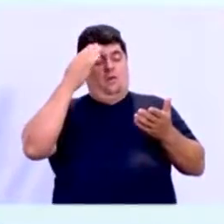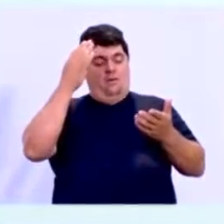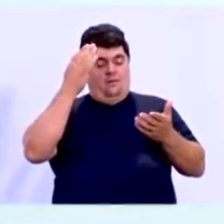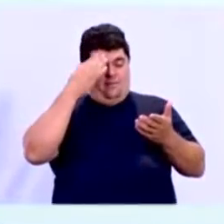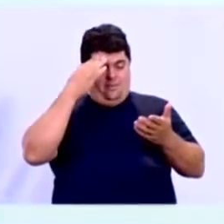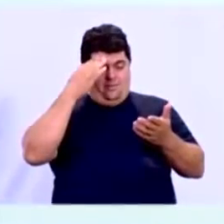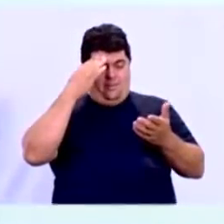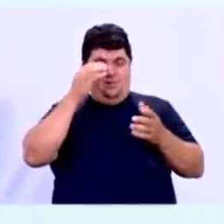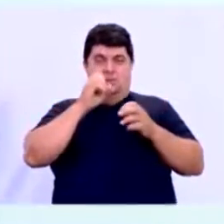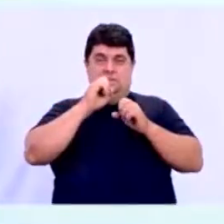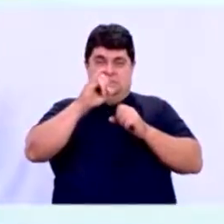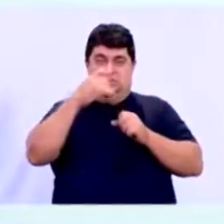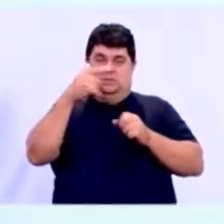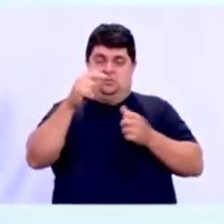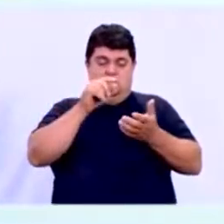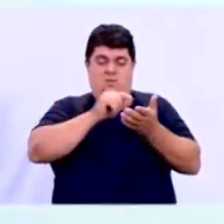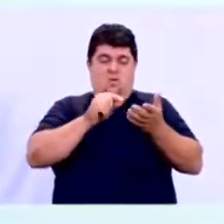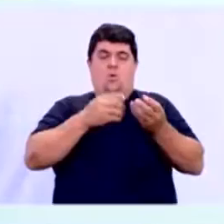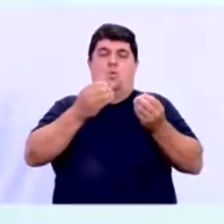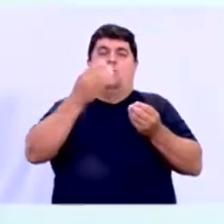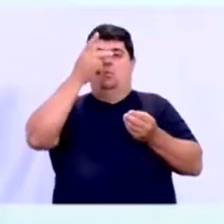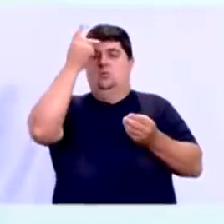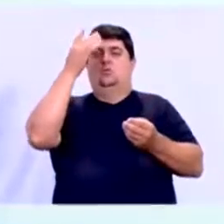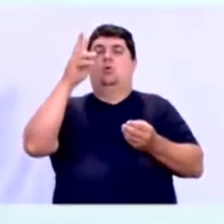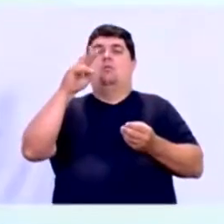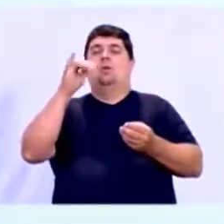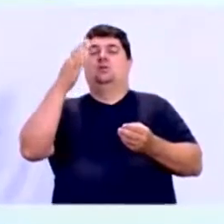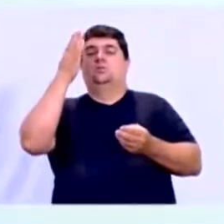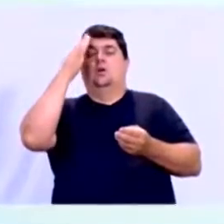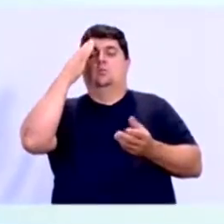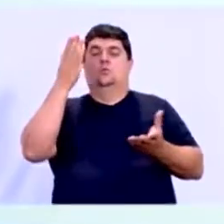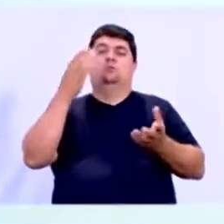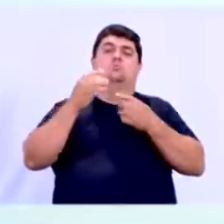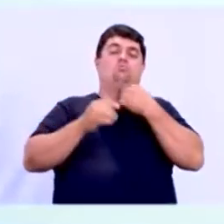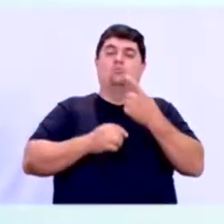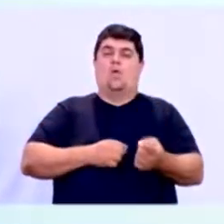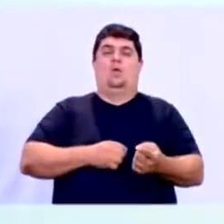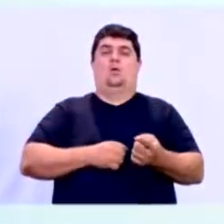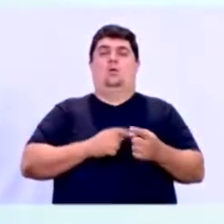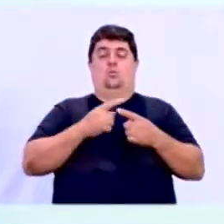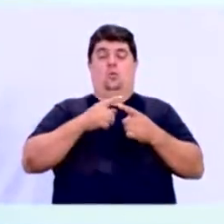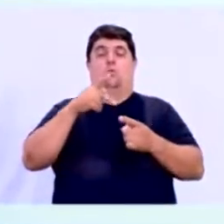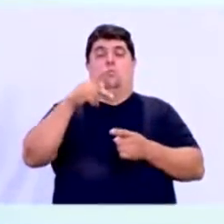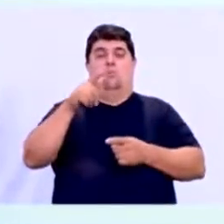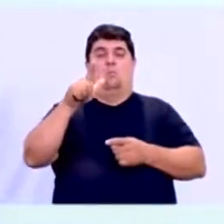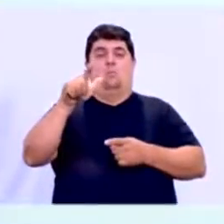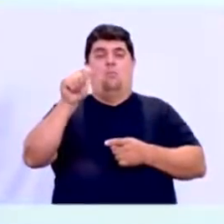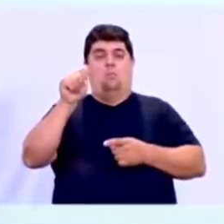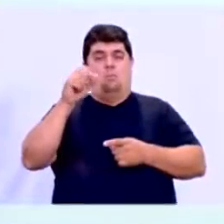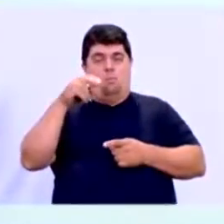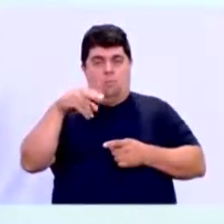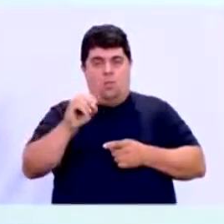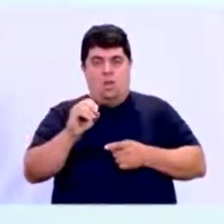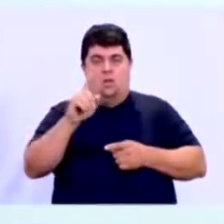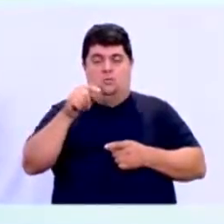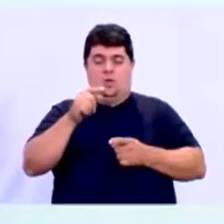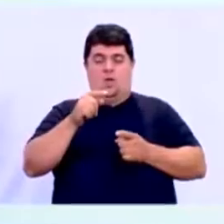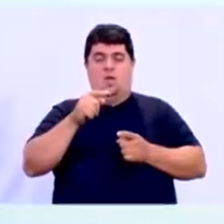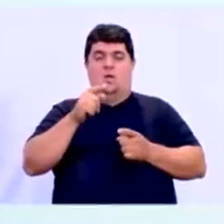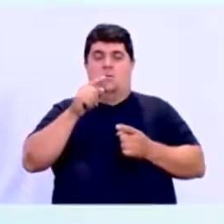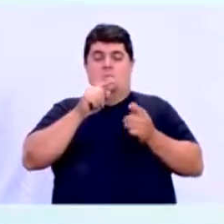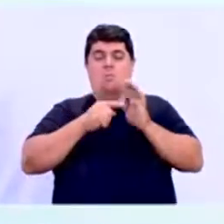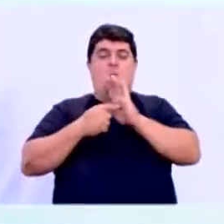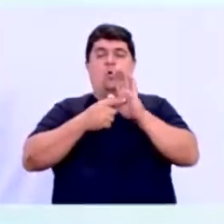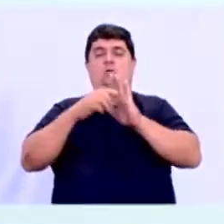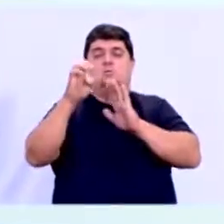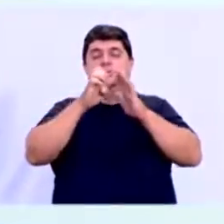também você escreva aquilo, coloque aquilo no papel, porque é esse plano de negócio que vai direcionar a sua empresa, certo?